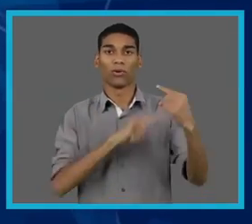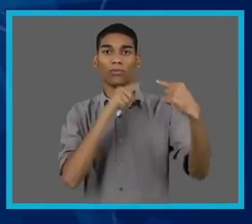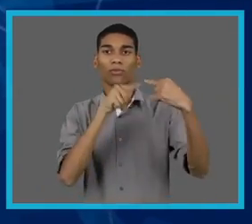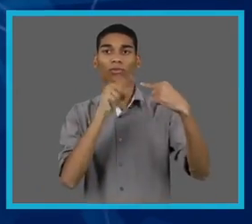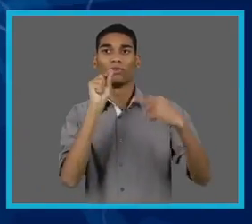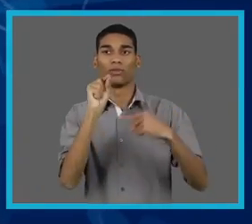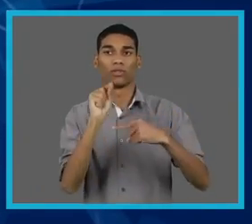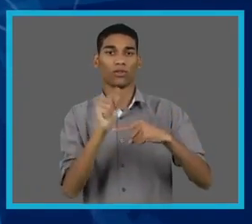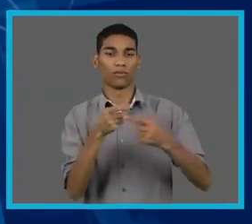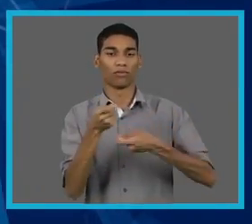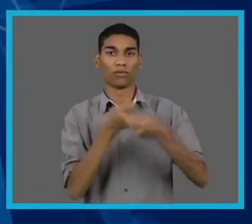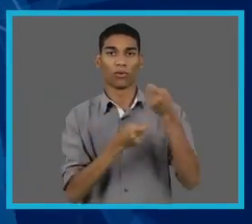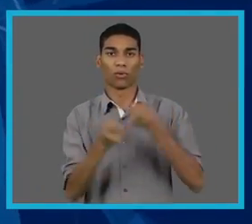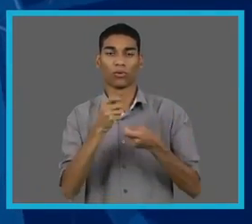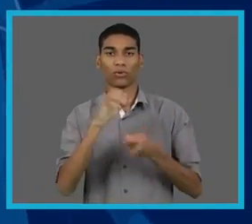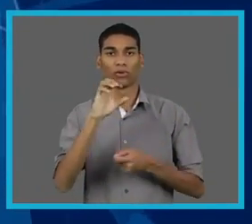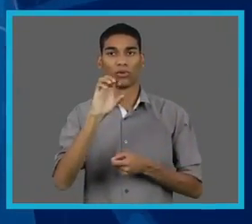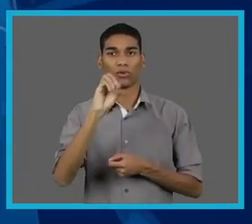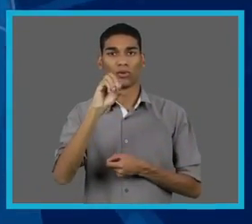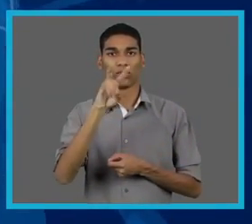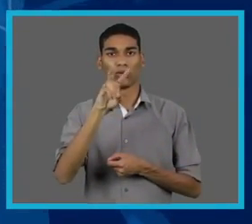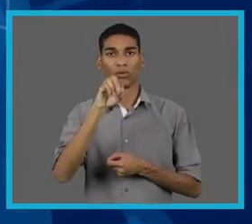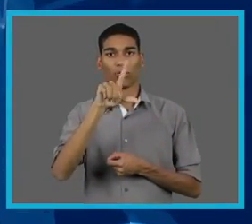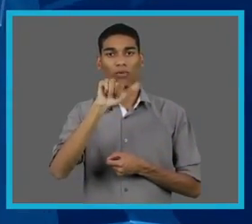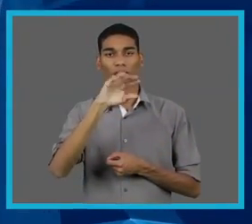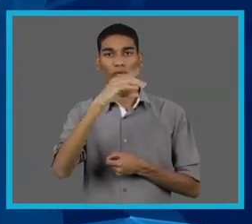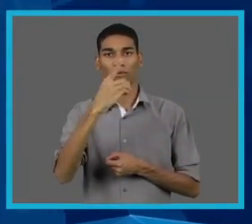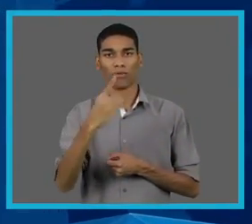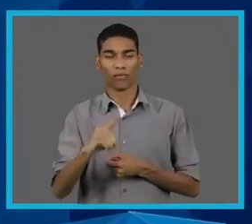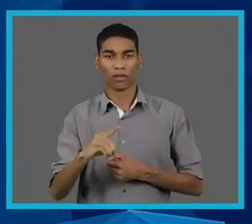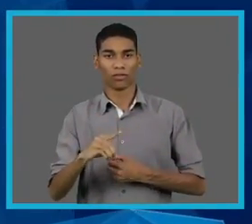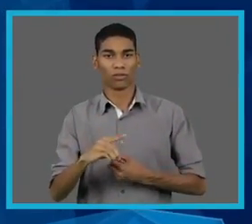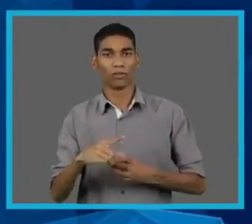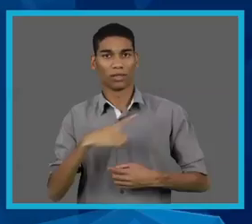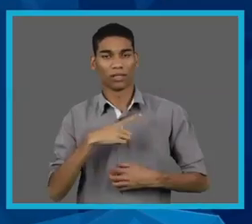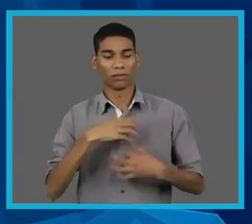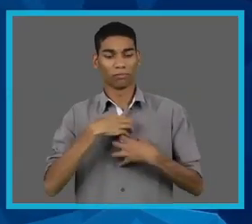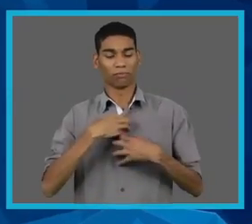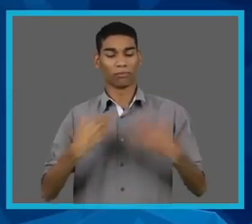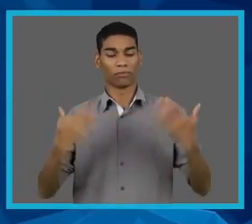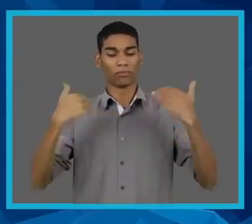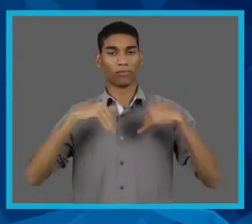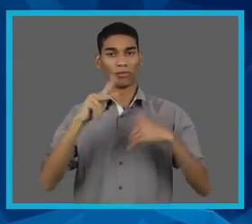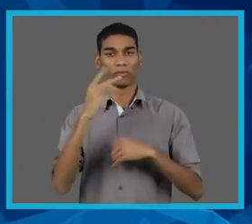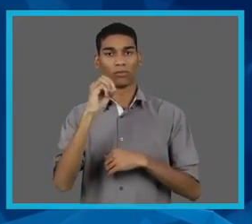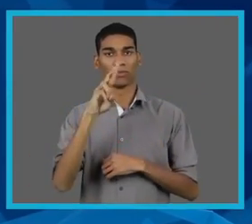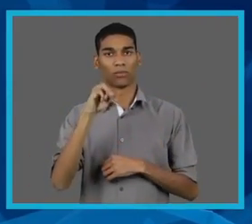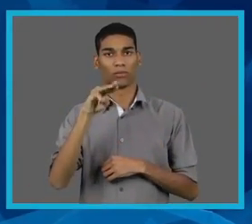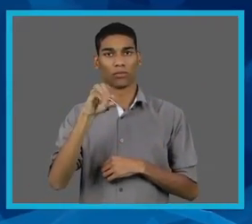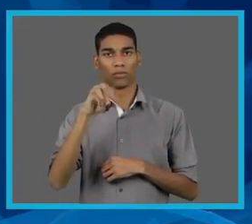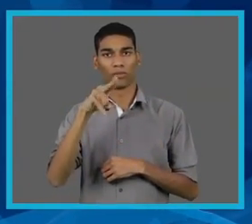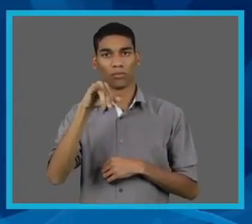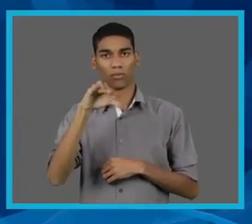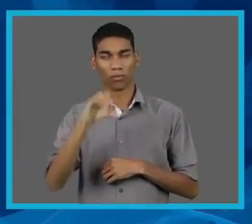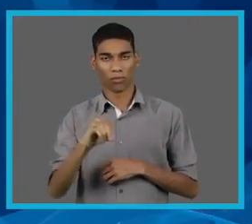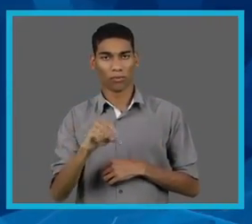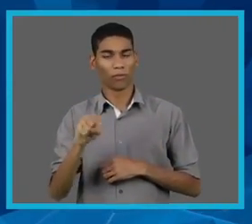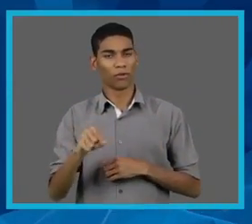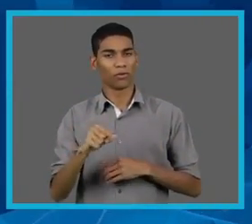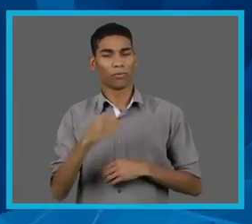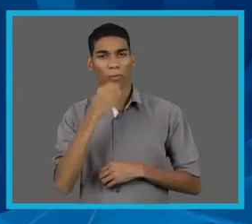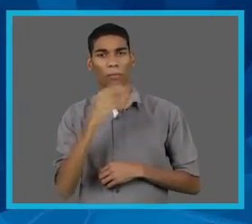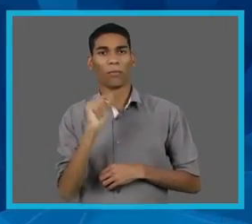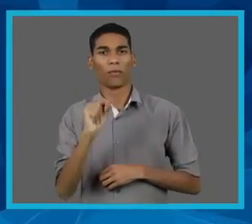como objetivo o controle da ovulação através de protocolos hormonais. Algumas das vantagens desse tipo